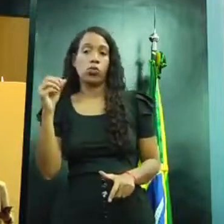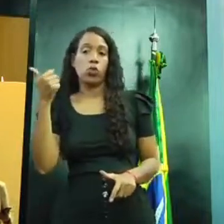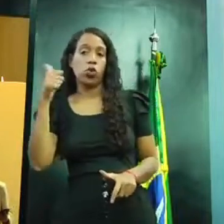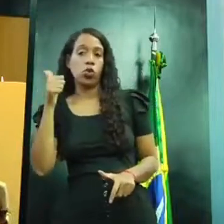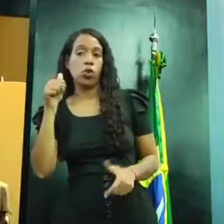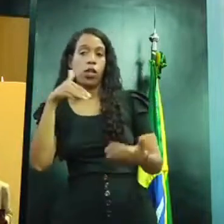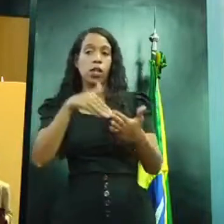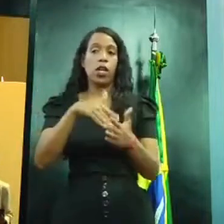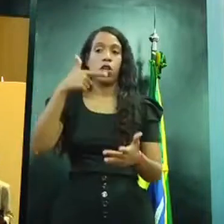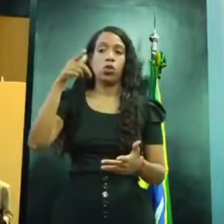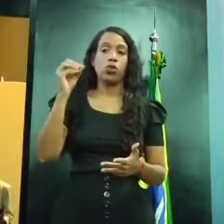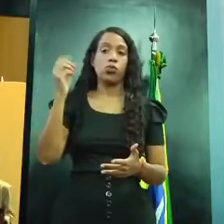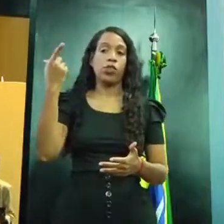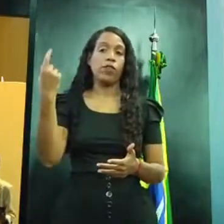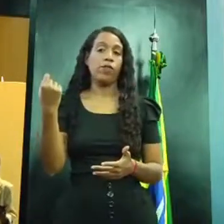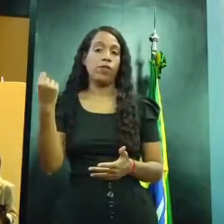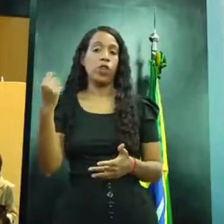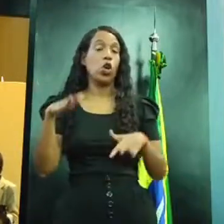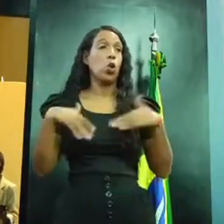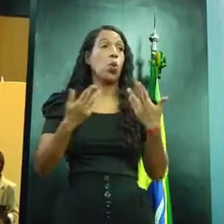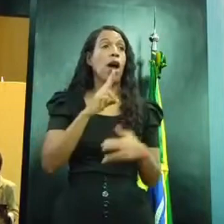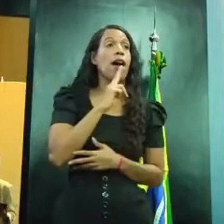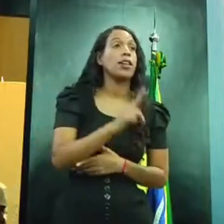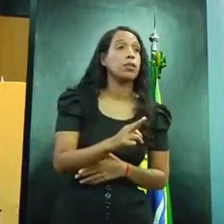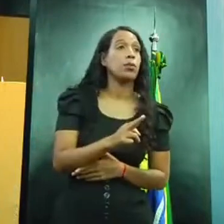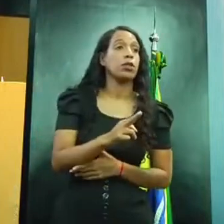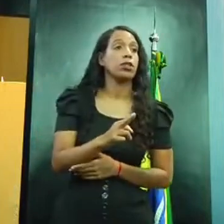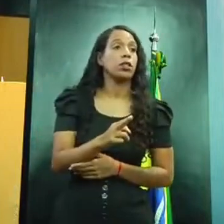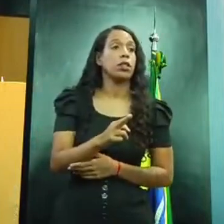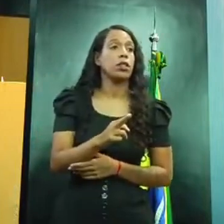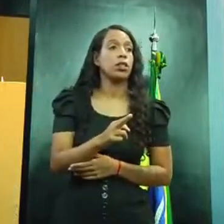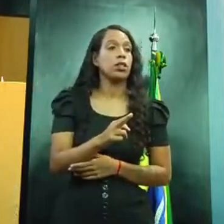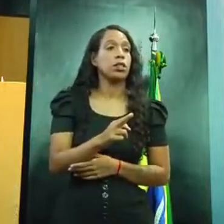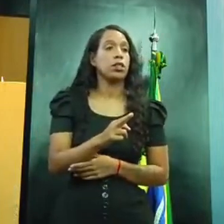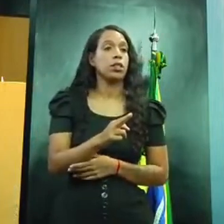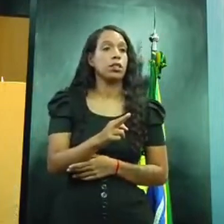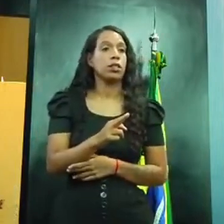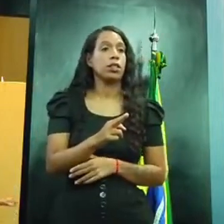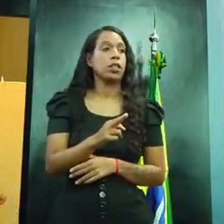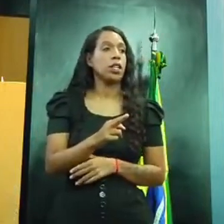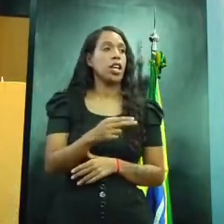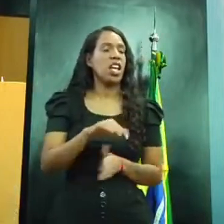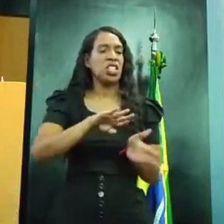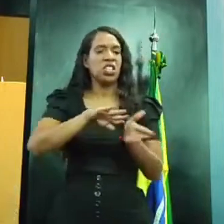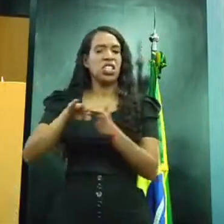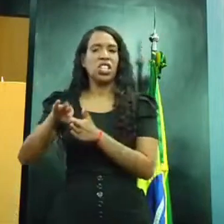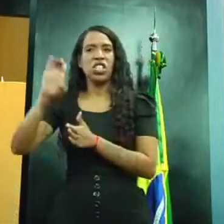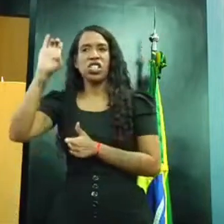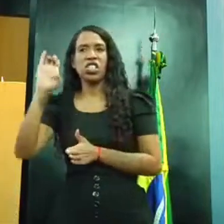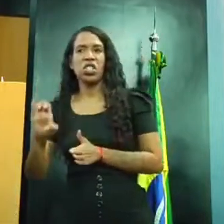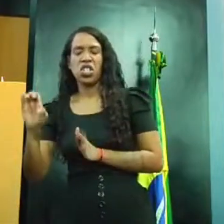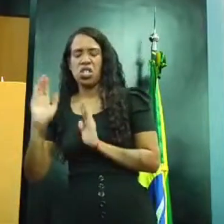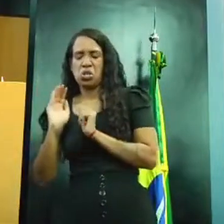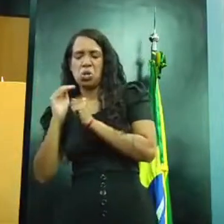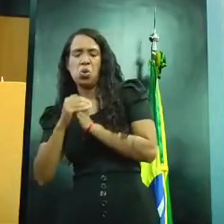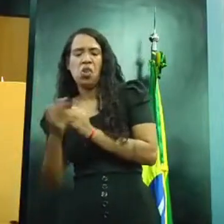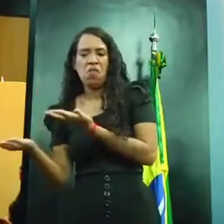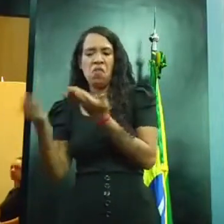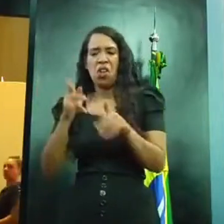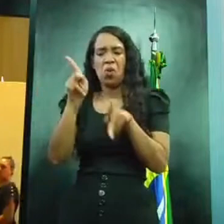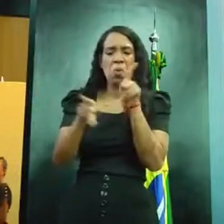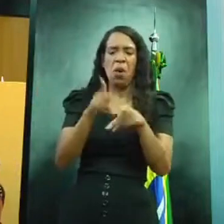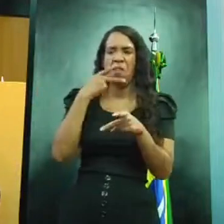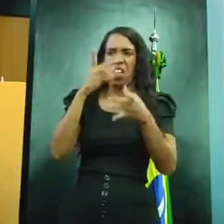e 2020. E qual foi o resultado disso? A ascensão de uma extrema-direita obscurantista que vende para o povo